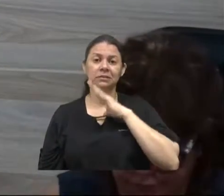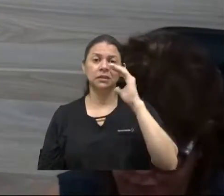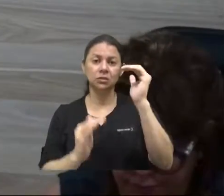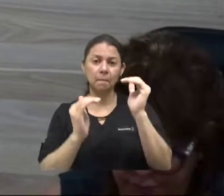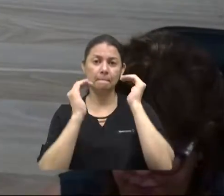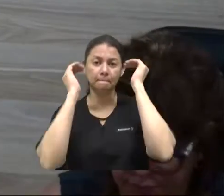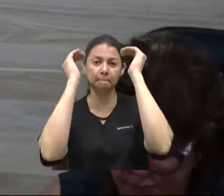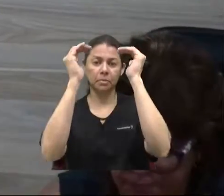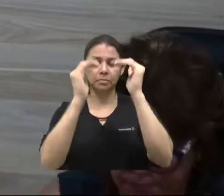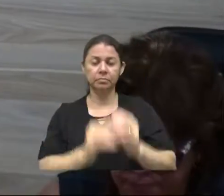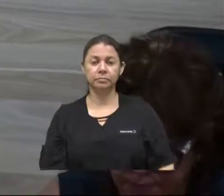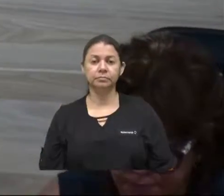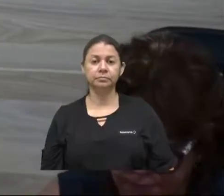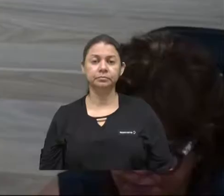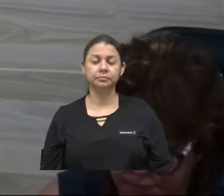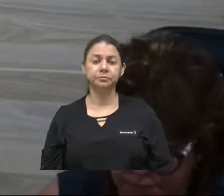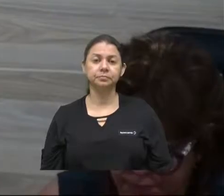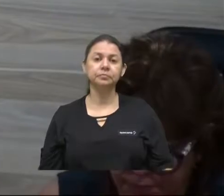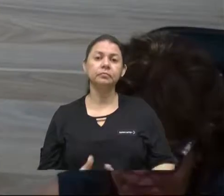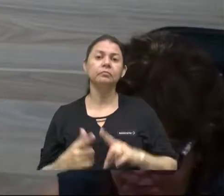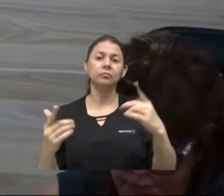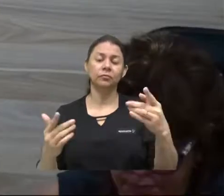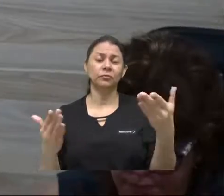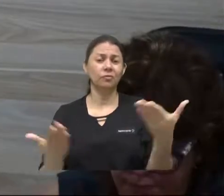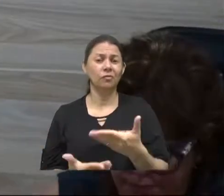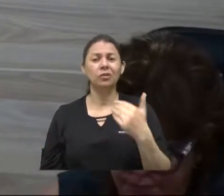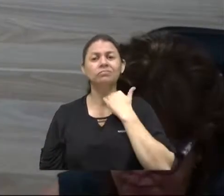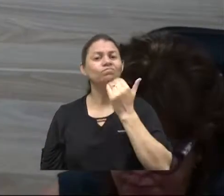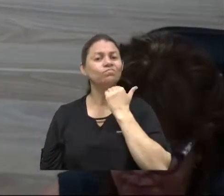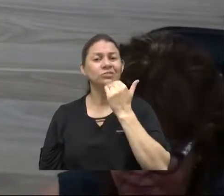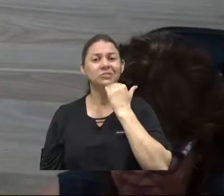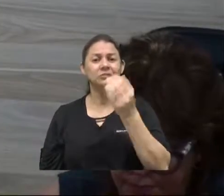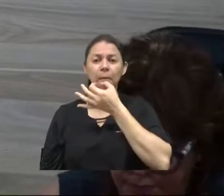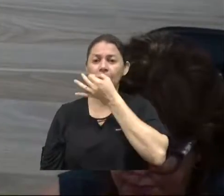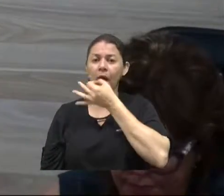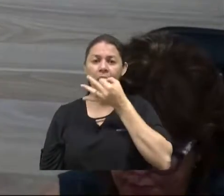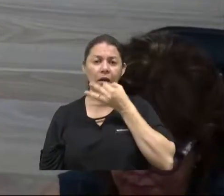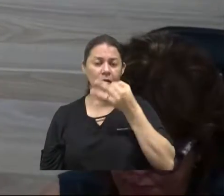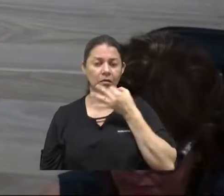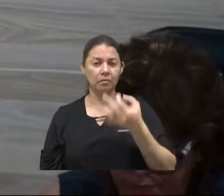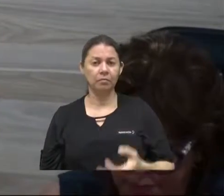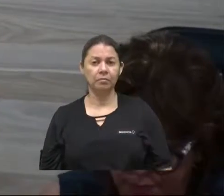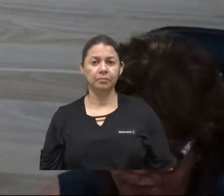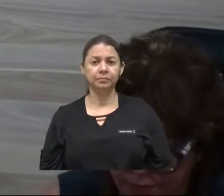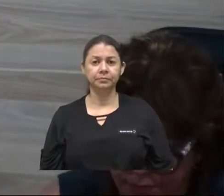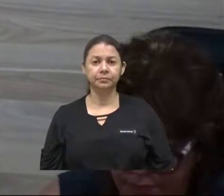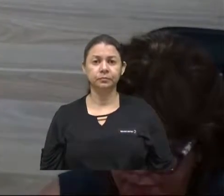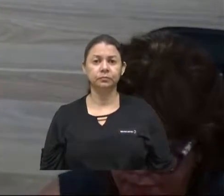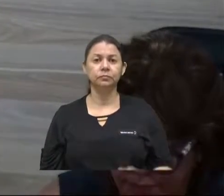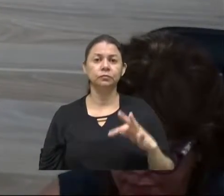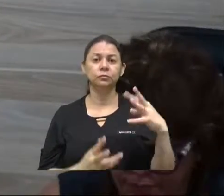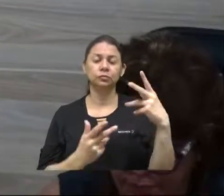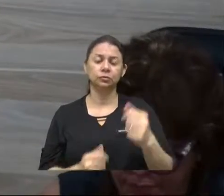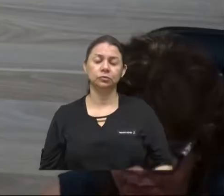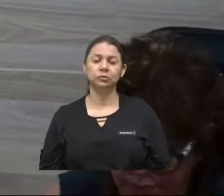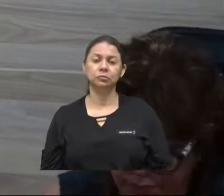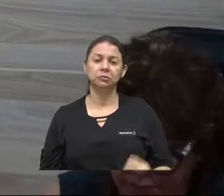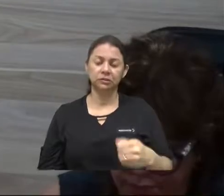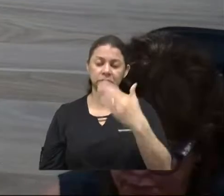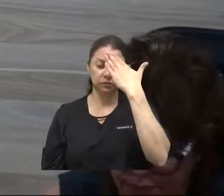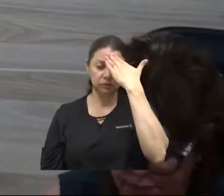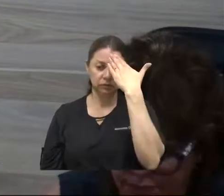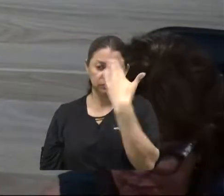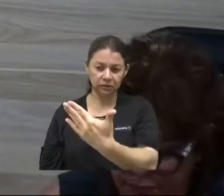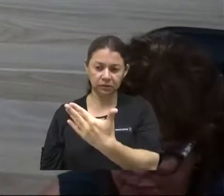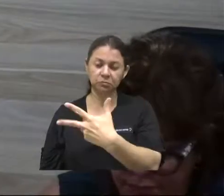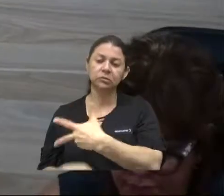discursos agora, é tocar o barco, não é isso? Sorriso para quem ganhou, talvez lágrima para